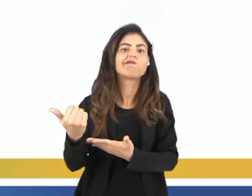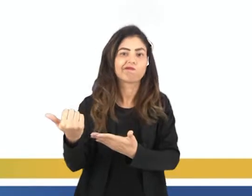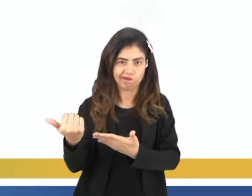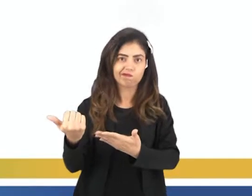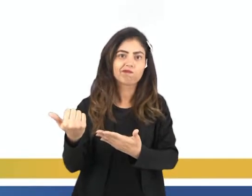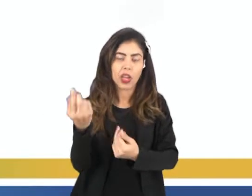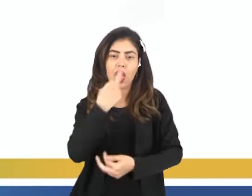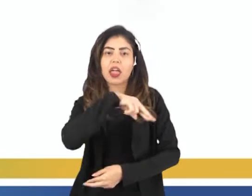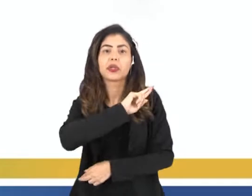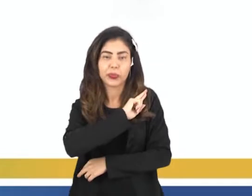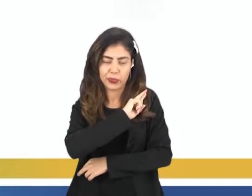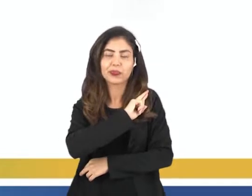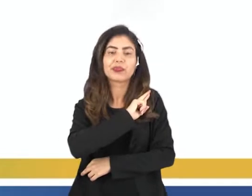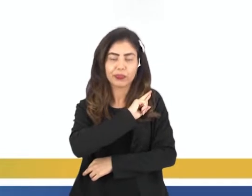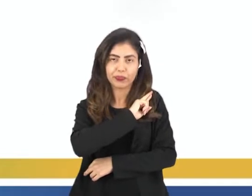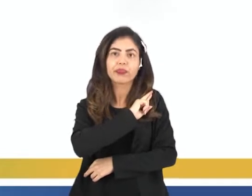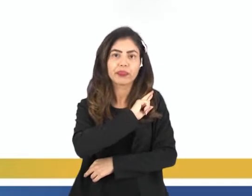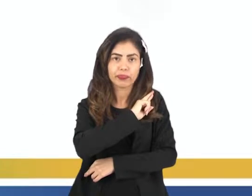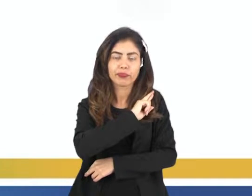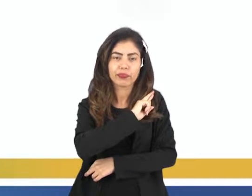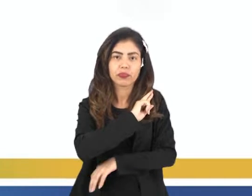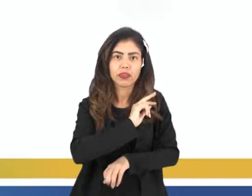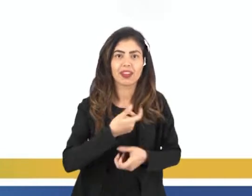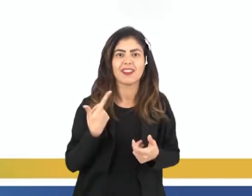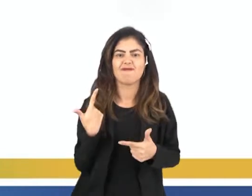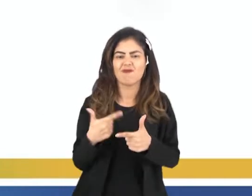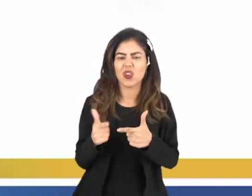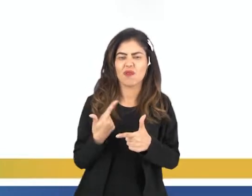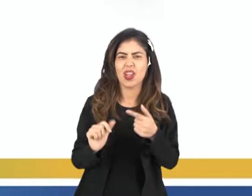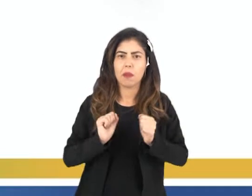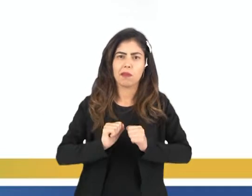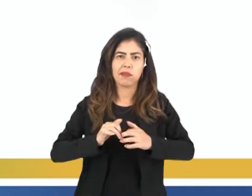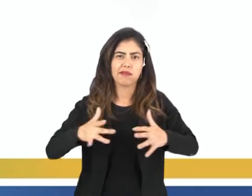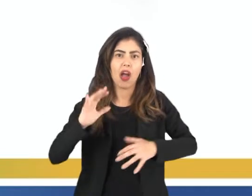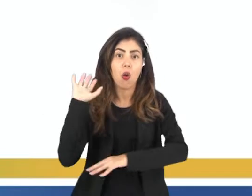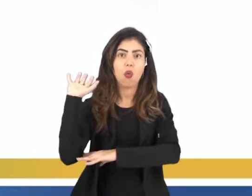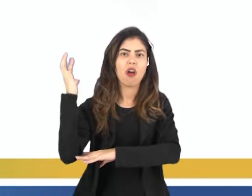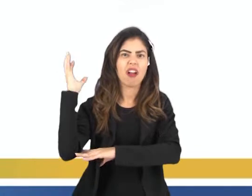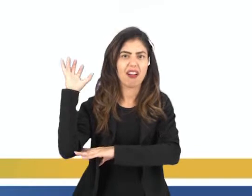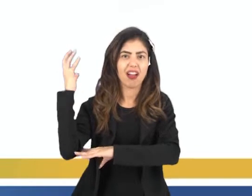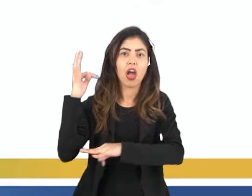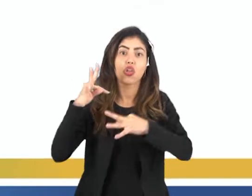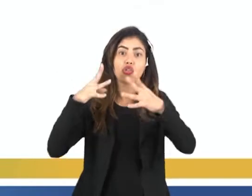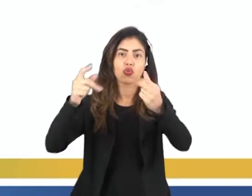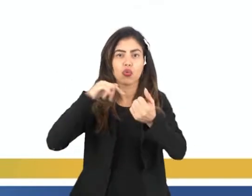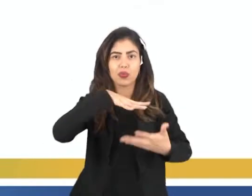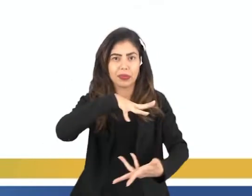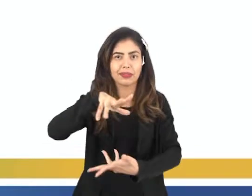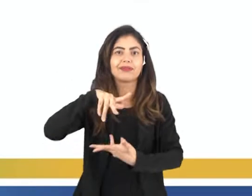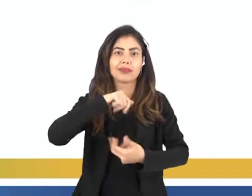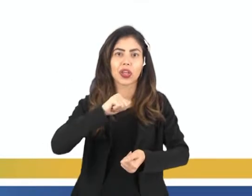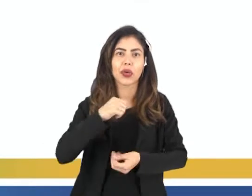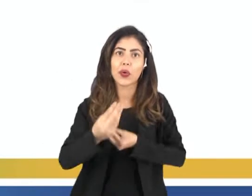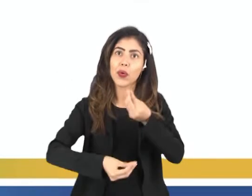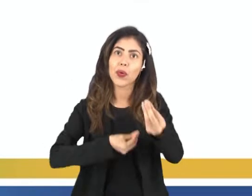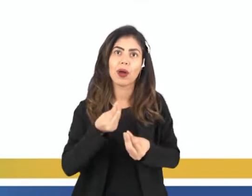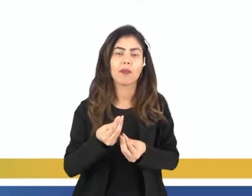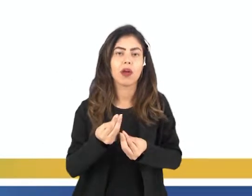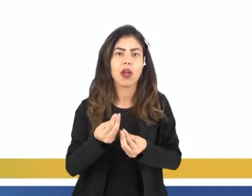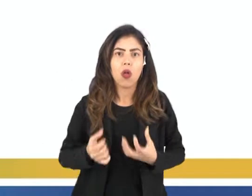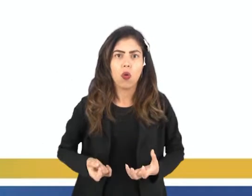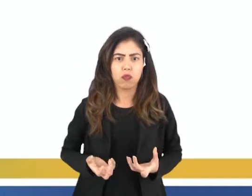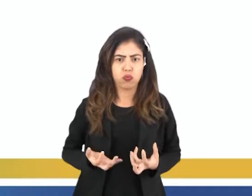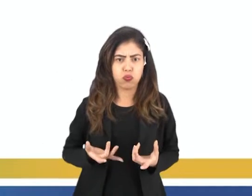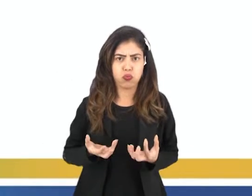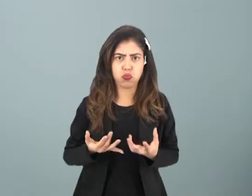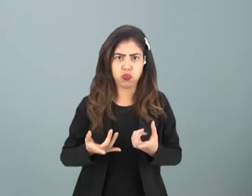é responsável por graves mudanças climáticas em todo o planeta, como o aquecimento